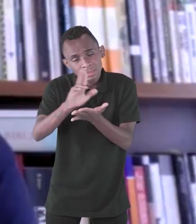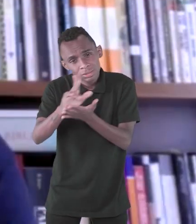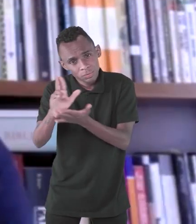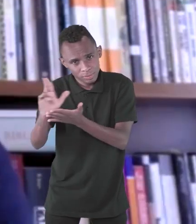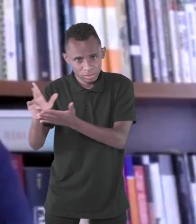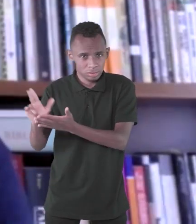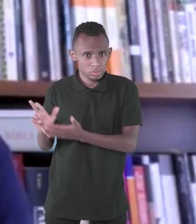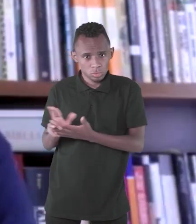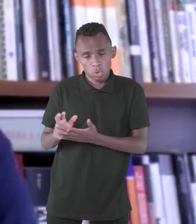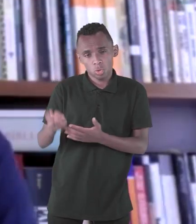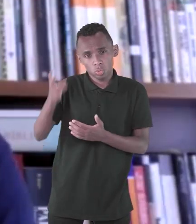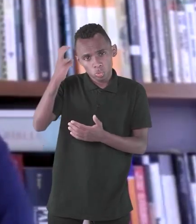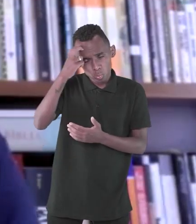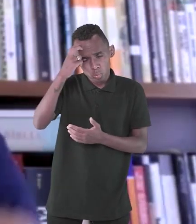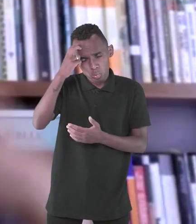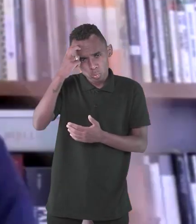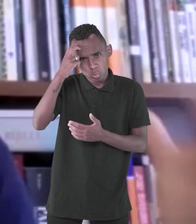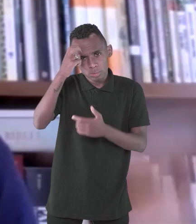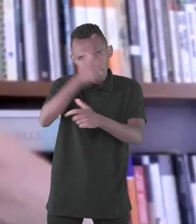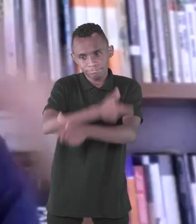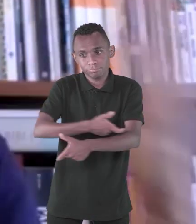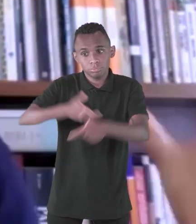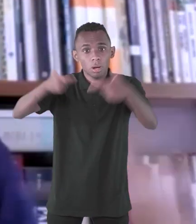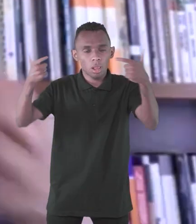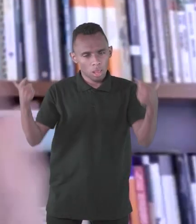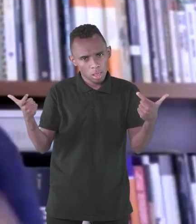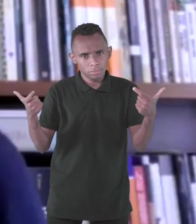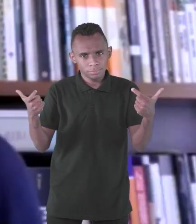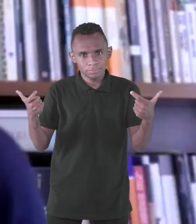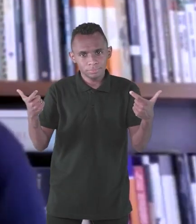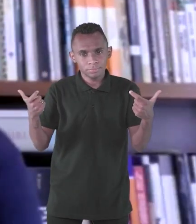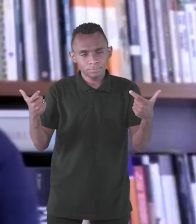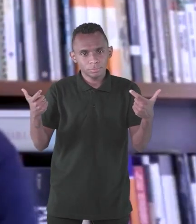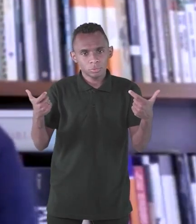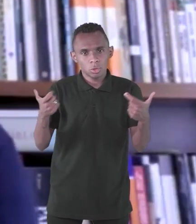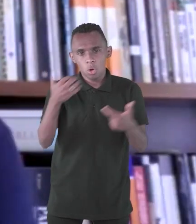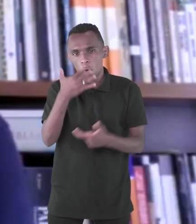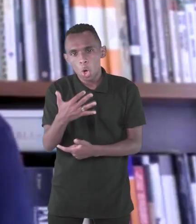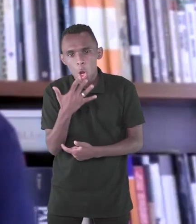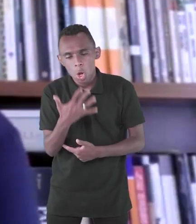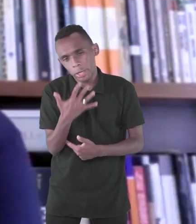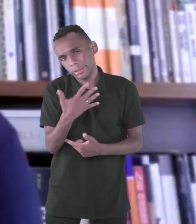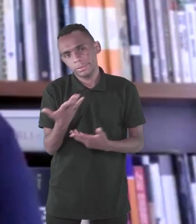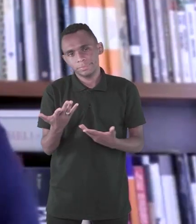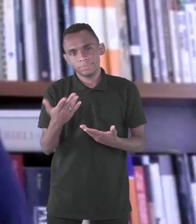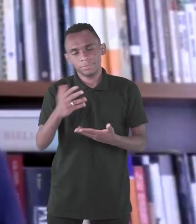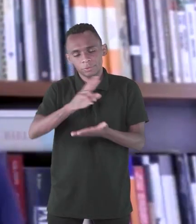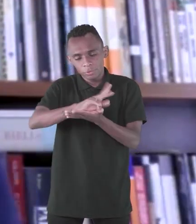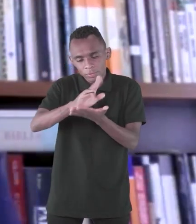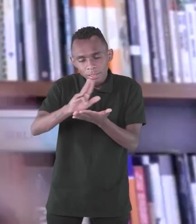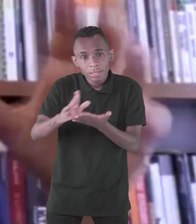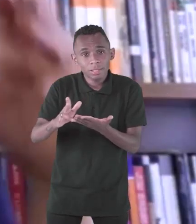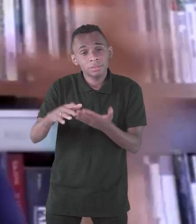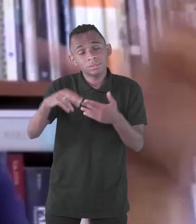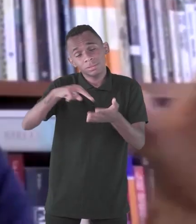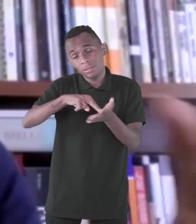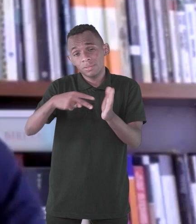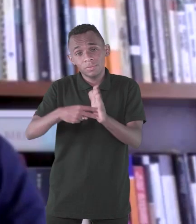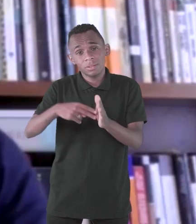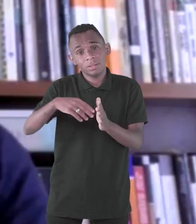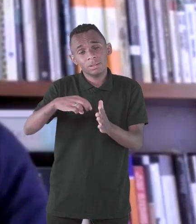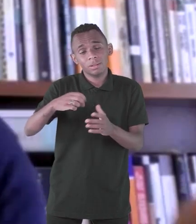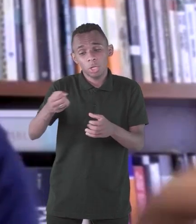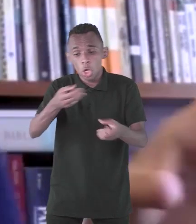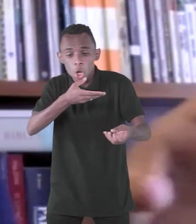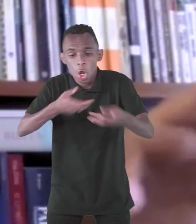diversidade, sabe? De cultura ampla, diversa, colorida. Então é isso que quer dizer o modernismo, a